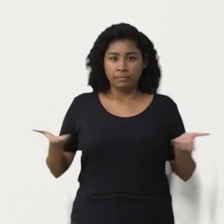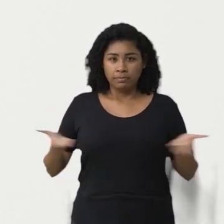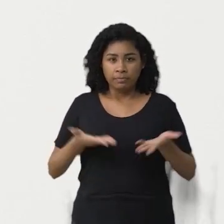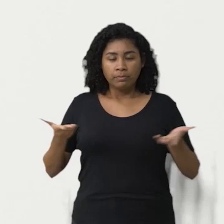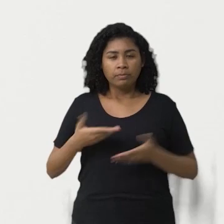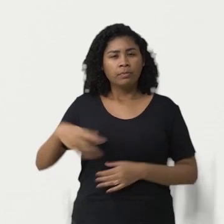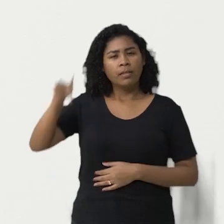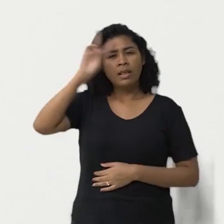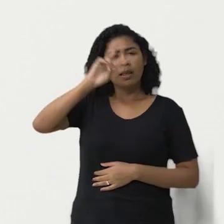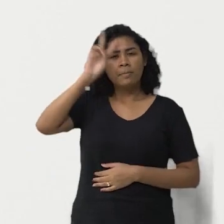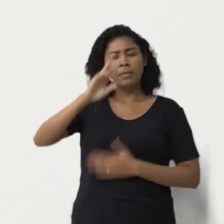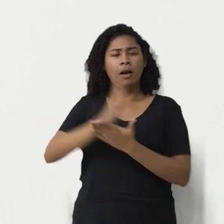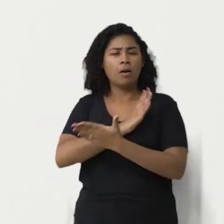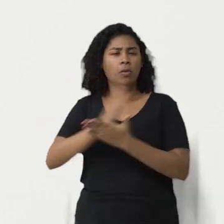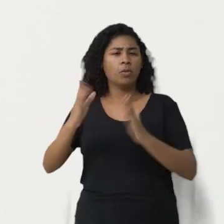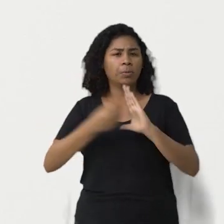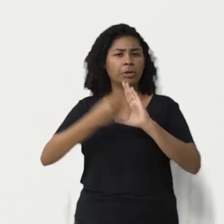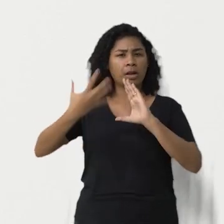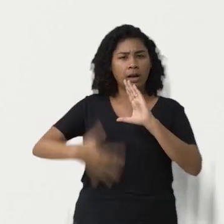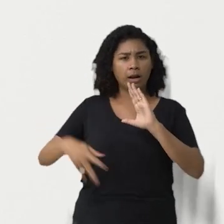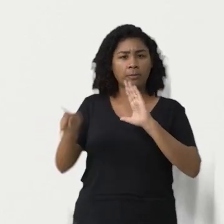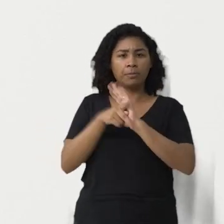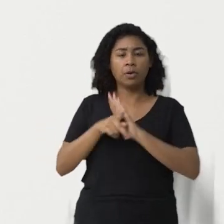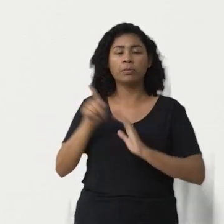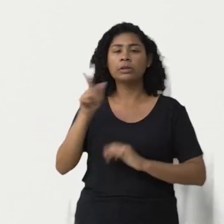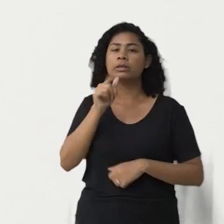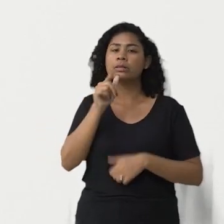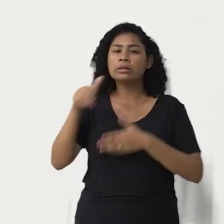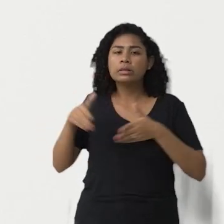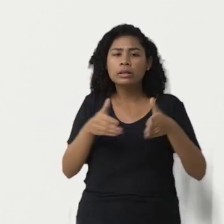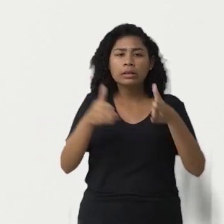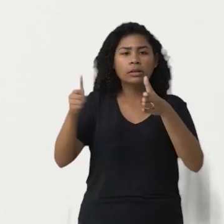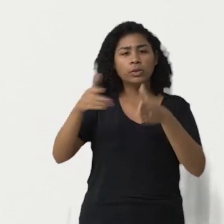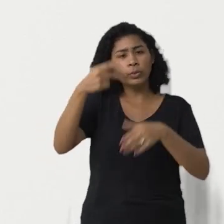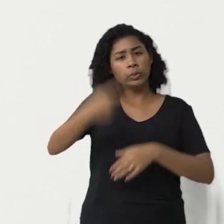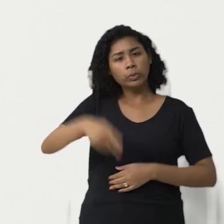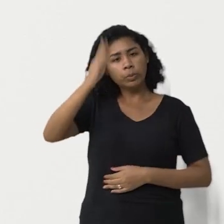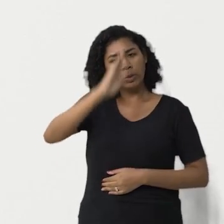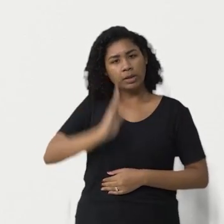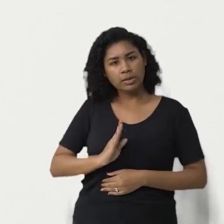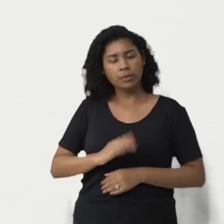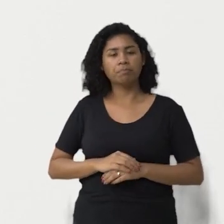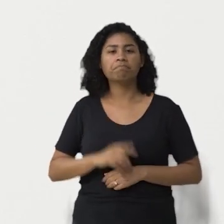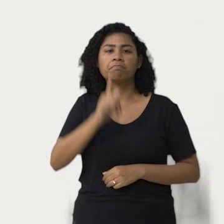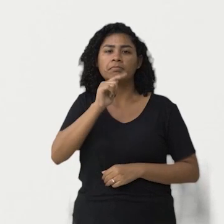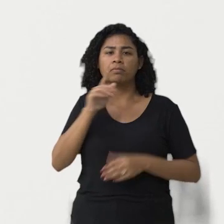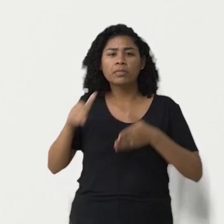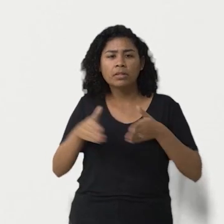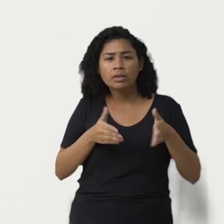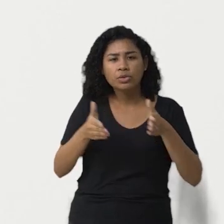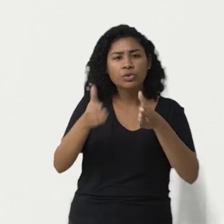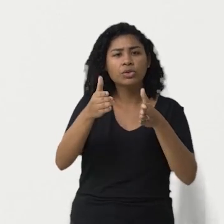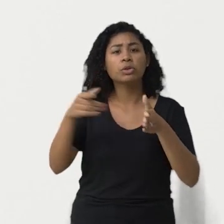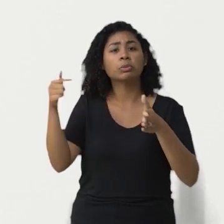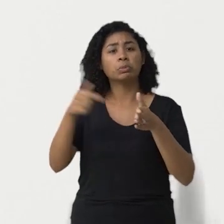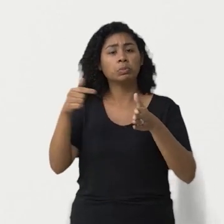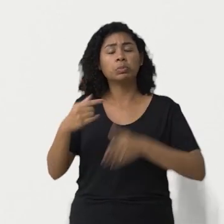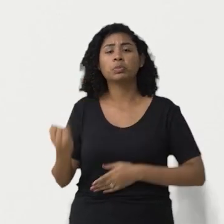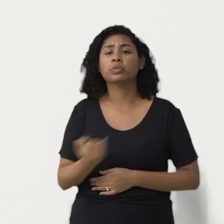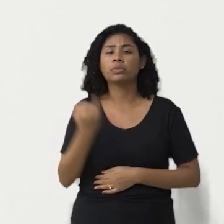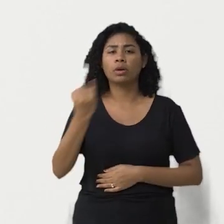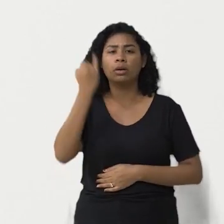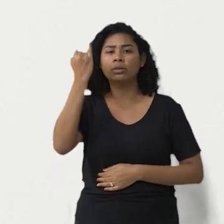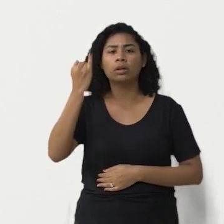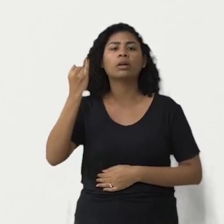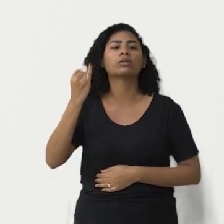aí algumas características desses rios brasileiros. E esses rios brasileiros, eles vão ser muito